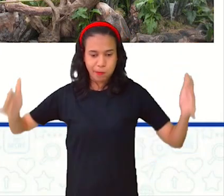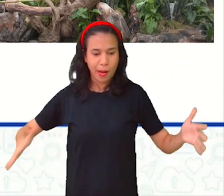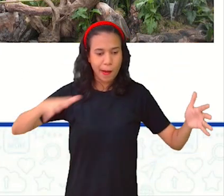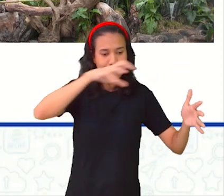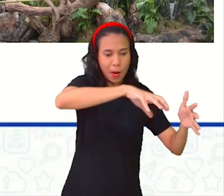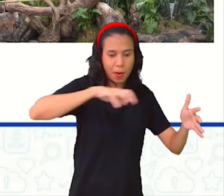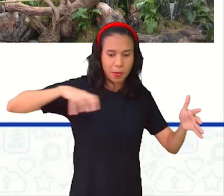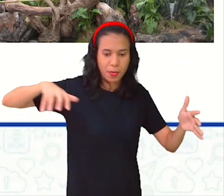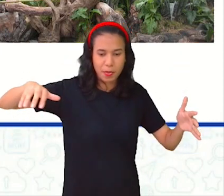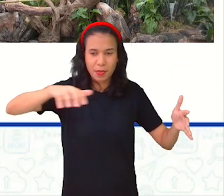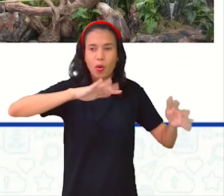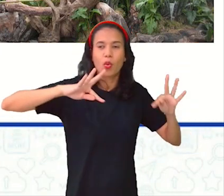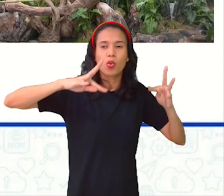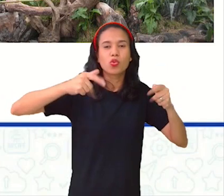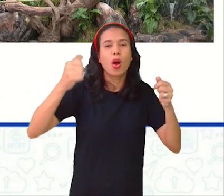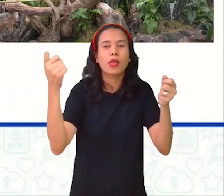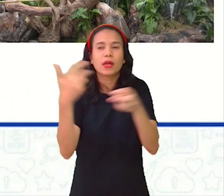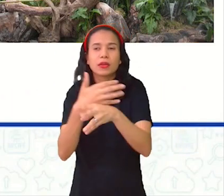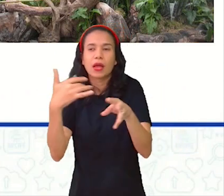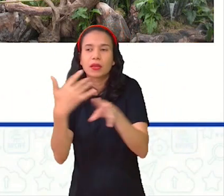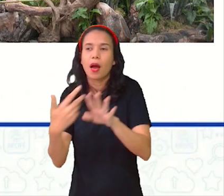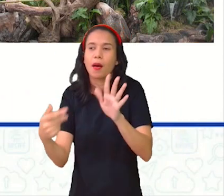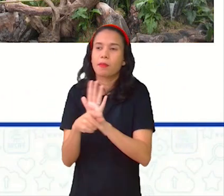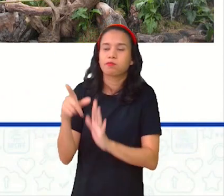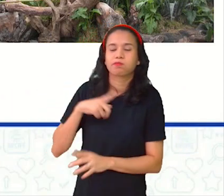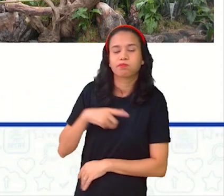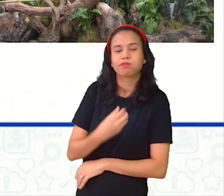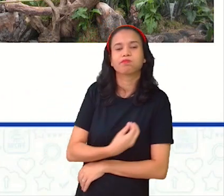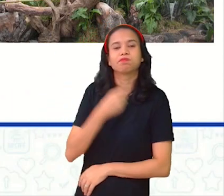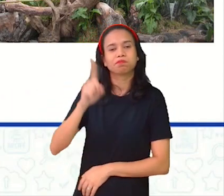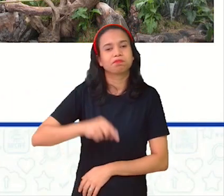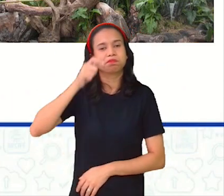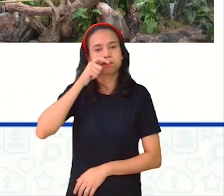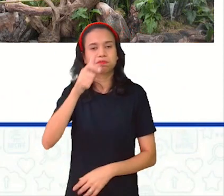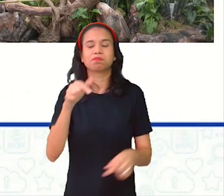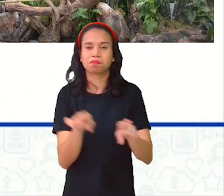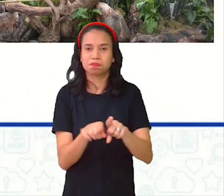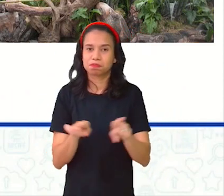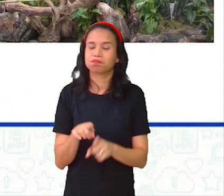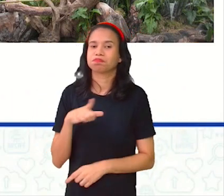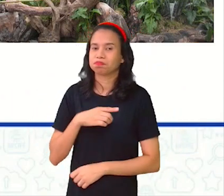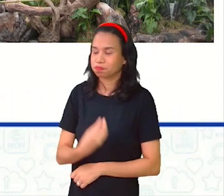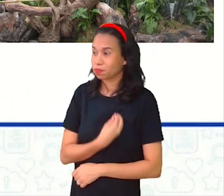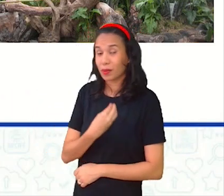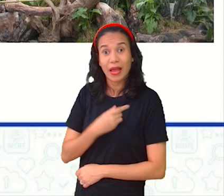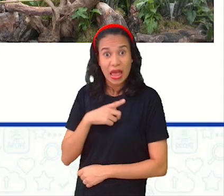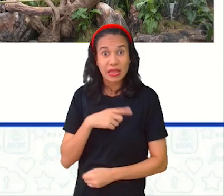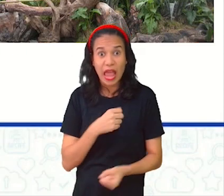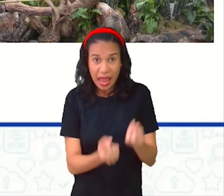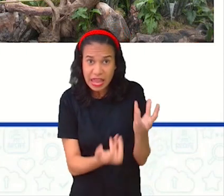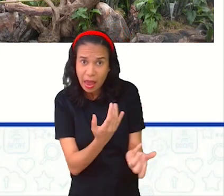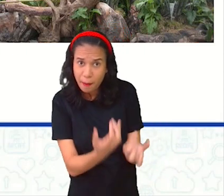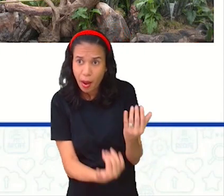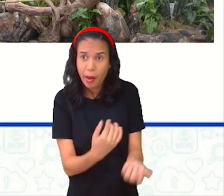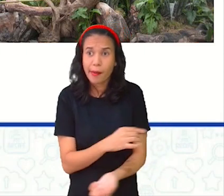espaço maior, de toda a cidade, de Belém. Então, é bem interessante a lapinha. Inclusive, a queima da lapinha